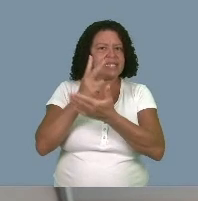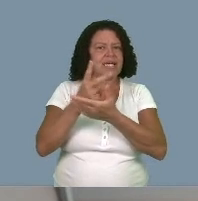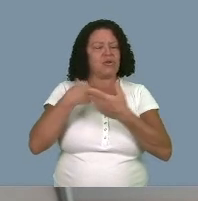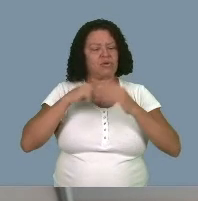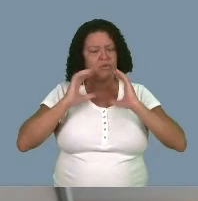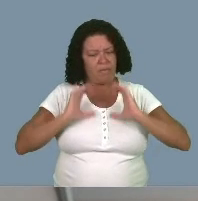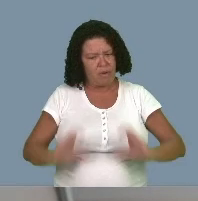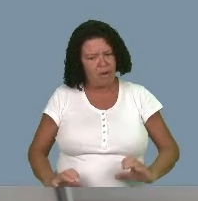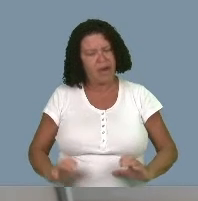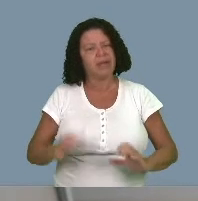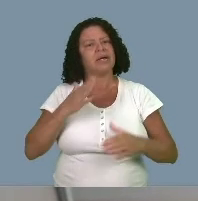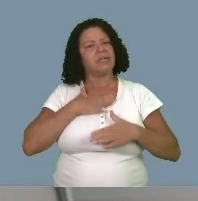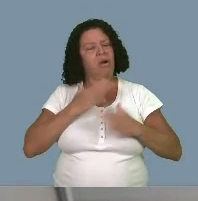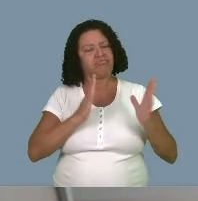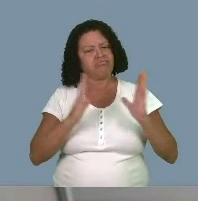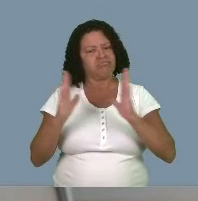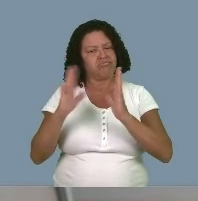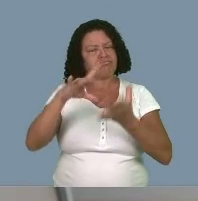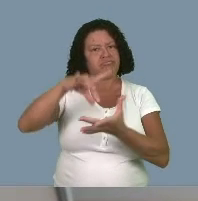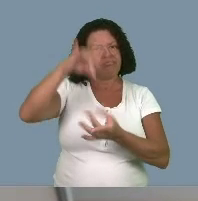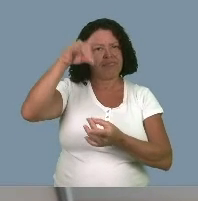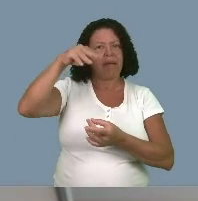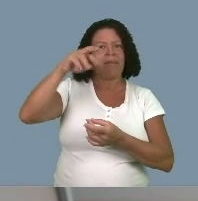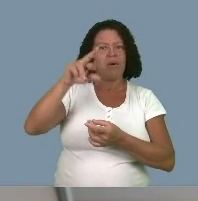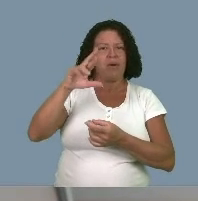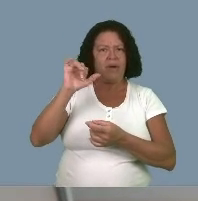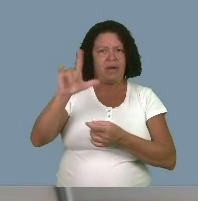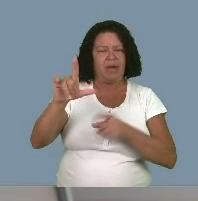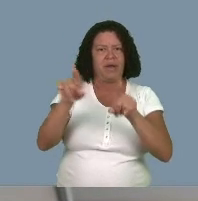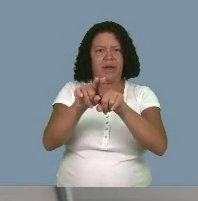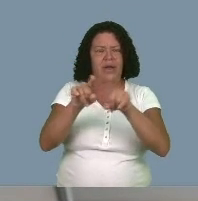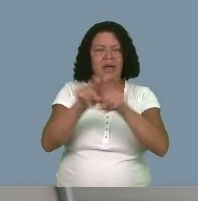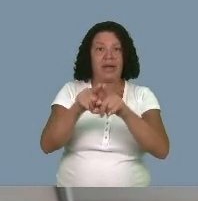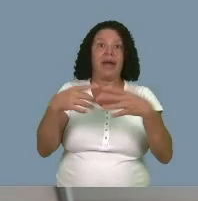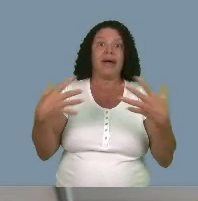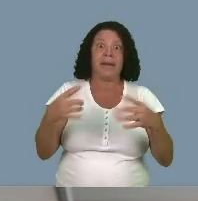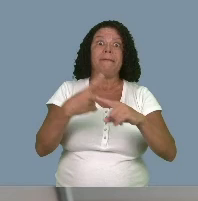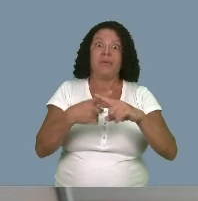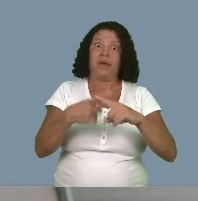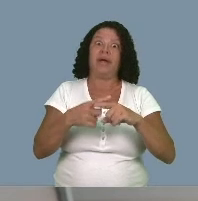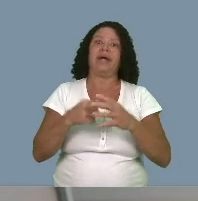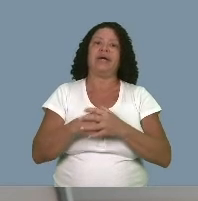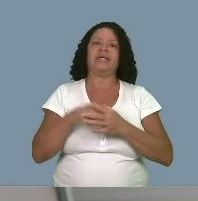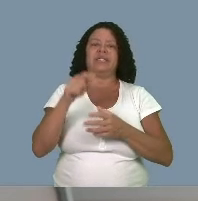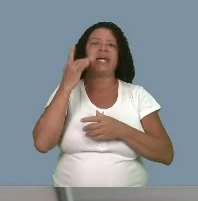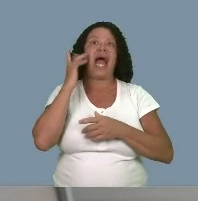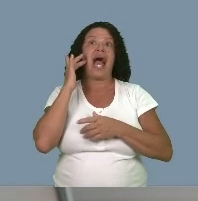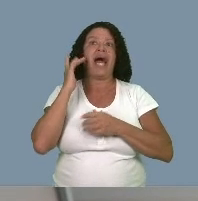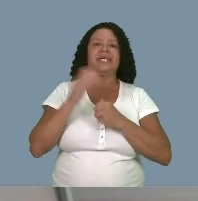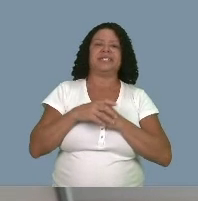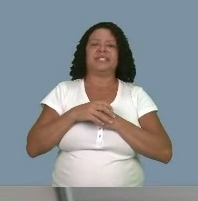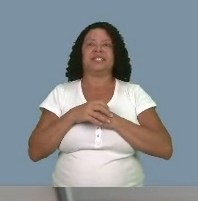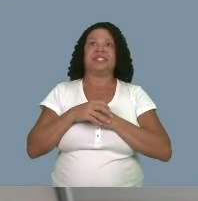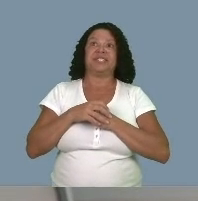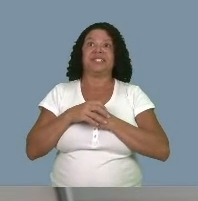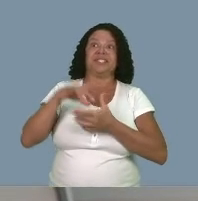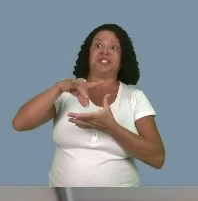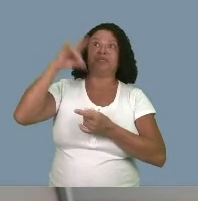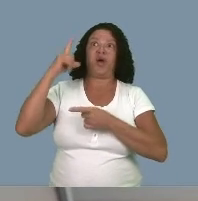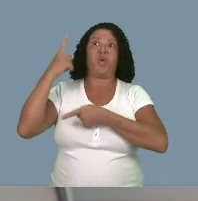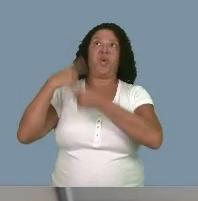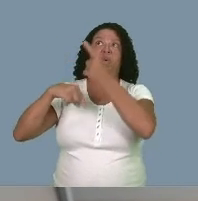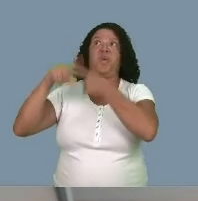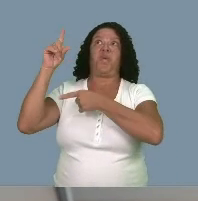comportamento, da nossa evolução espiritual e moral, né? Até porque, se nos achamos moralmente e espiritualmente